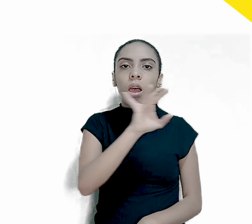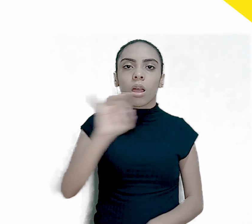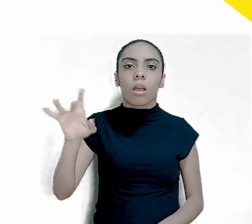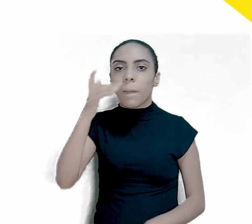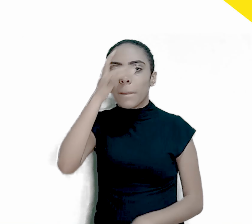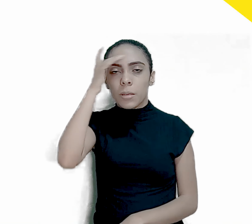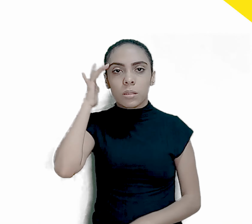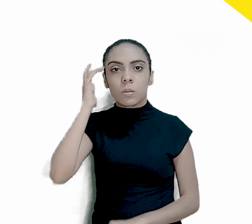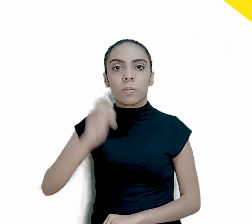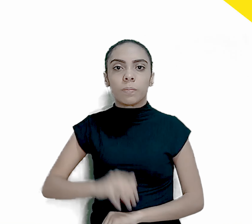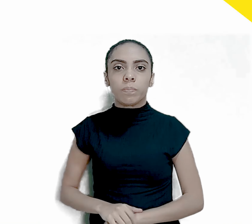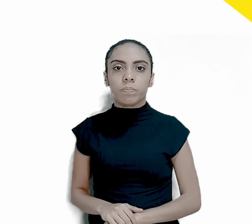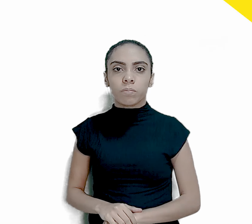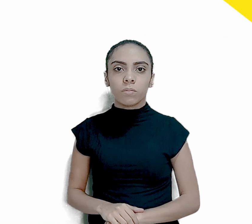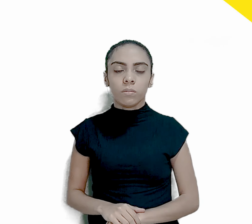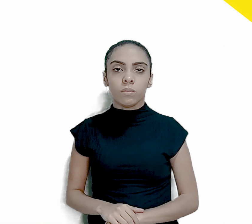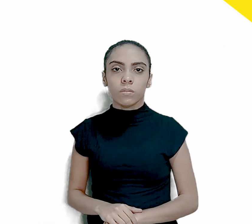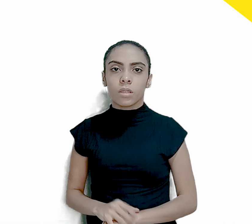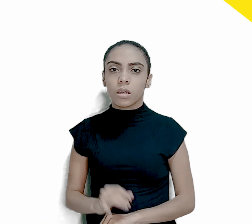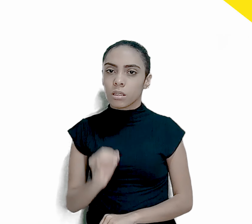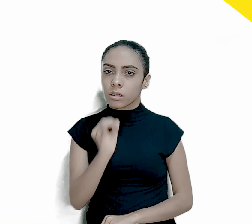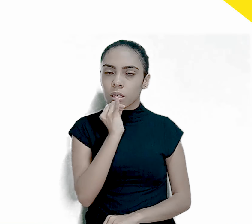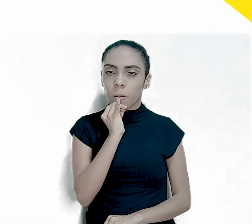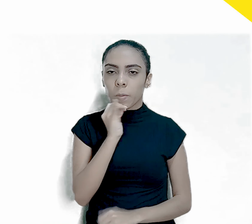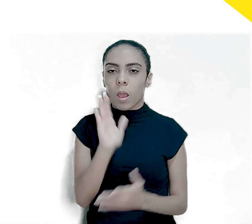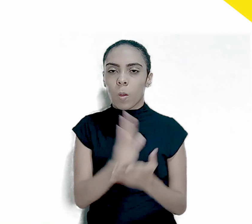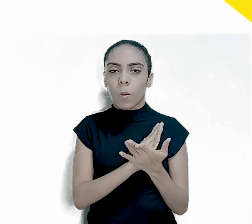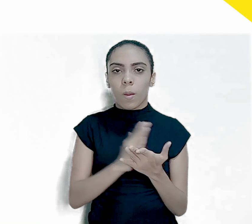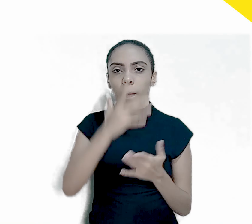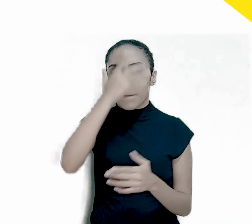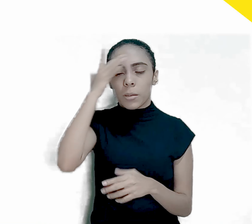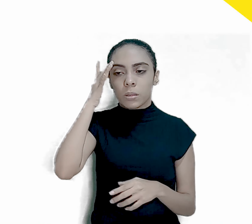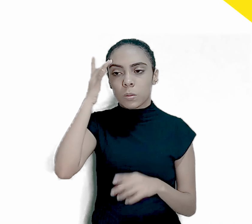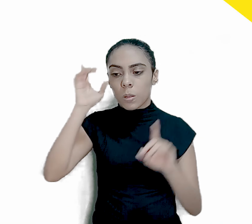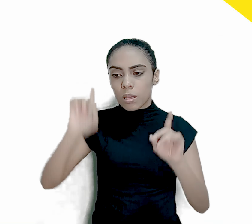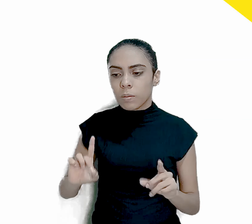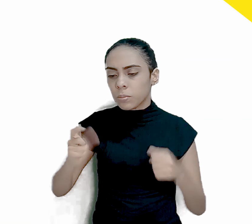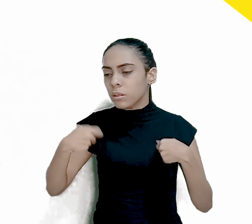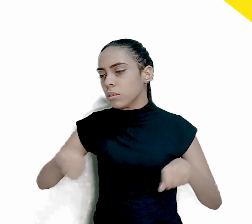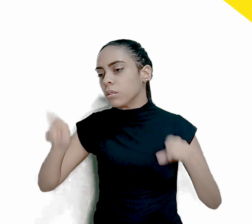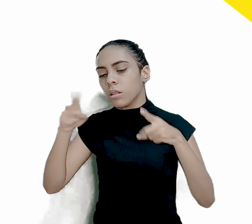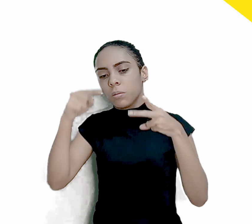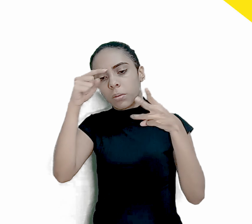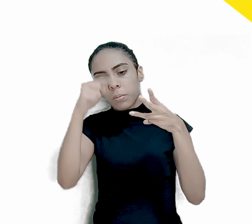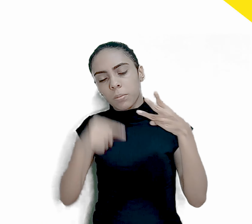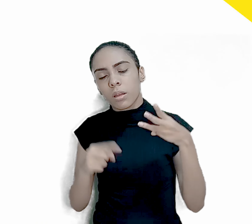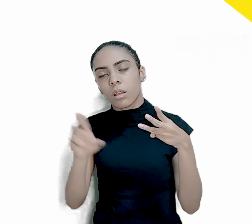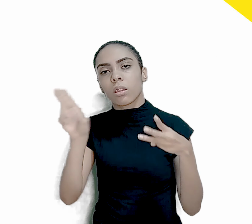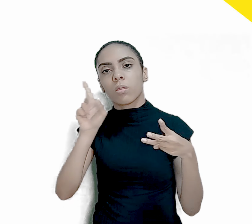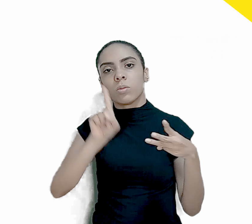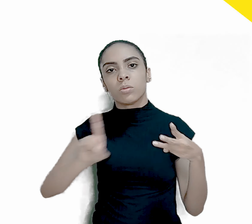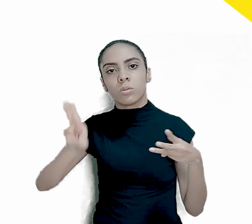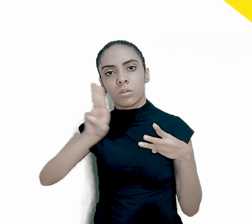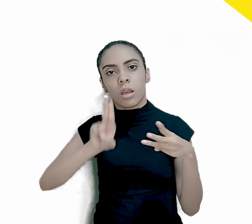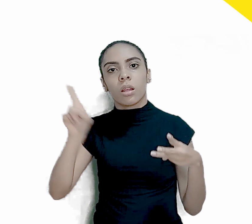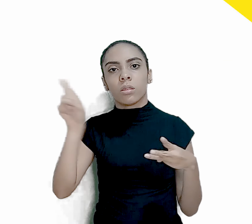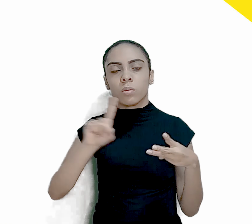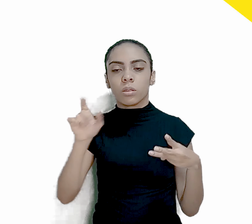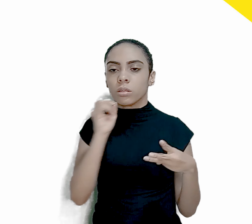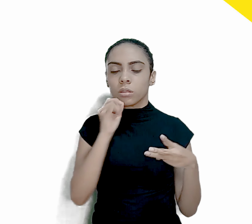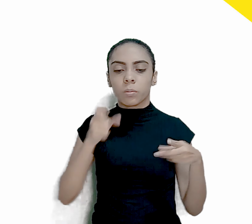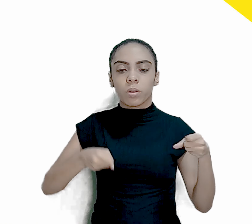também as necessidades variam de pessoa para pessoa Há pessoas com deficiência que não precisam de nenhuma dessas extensões